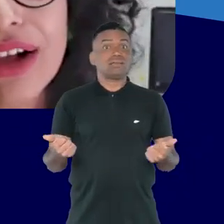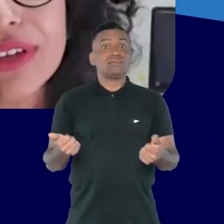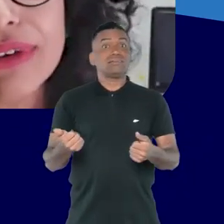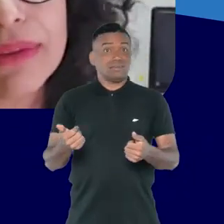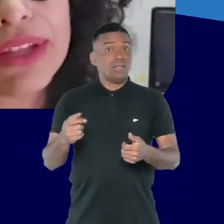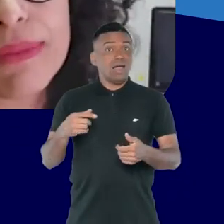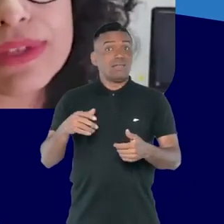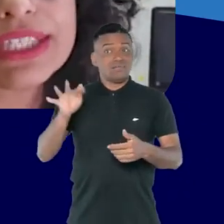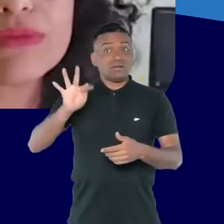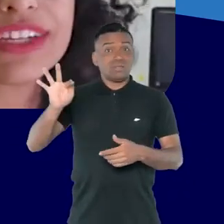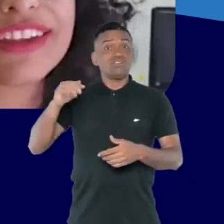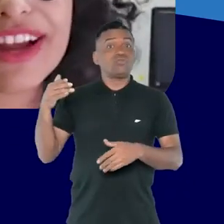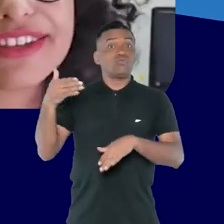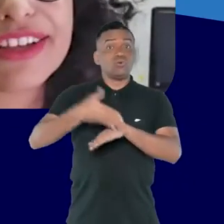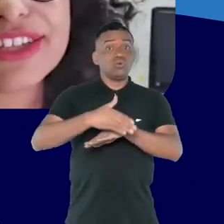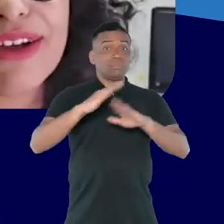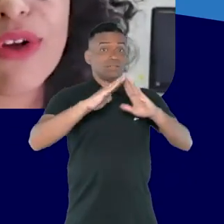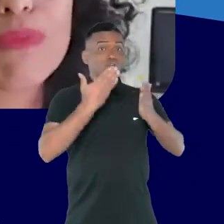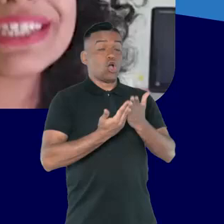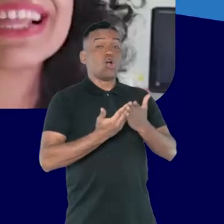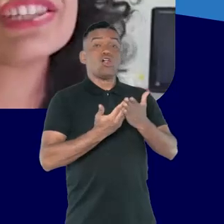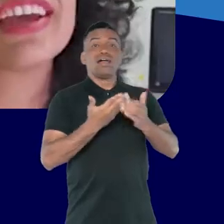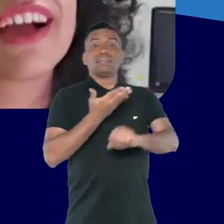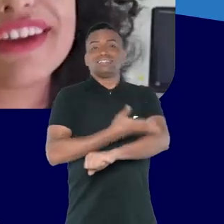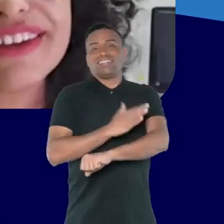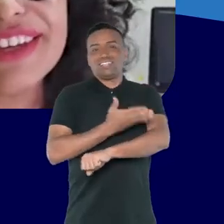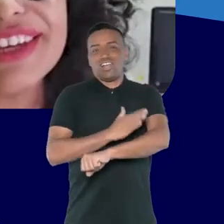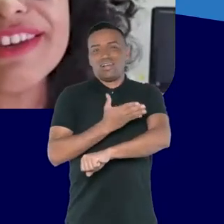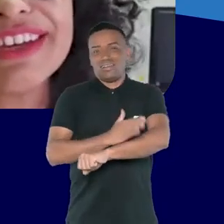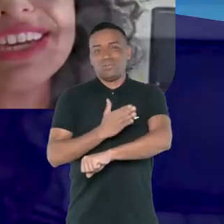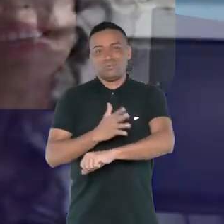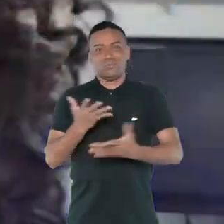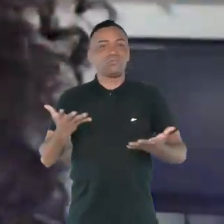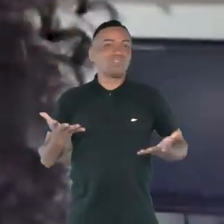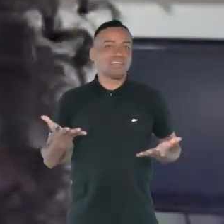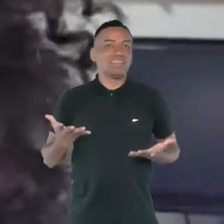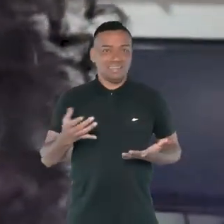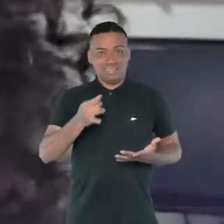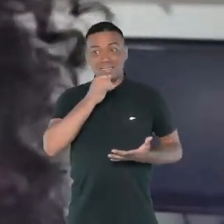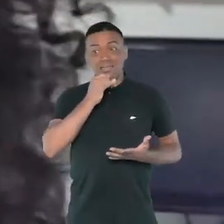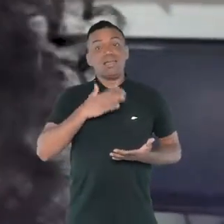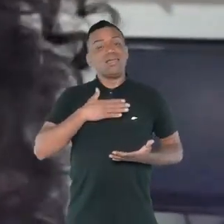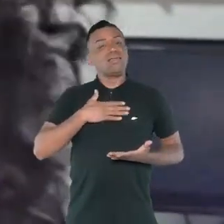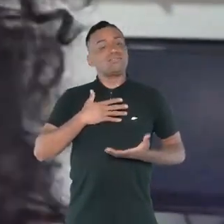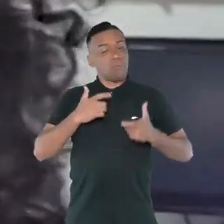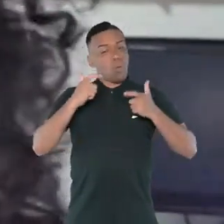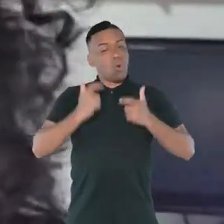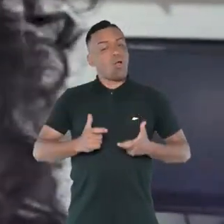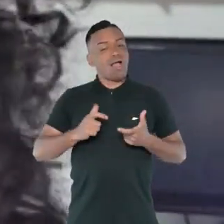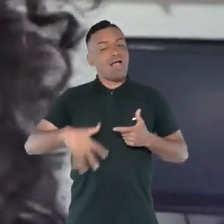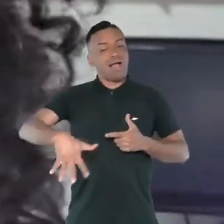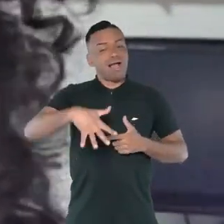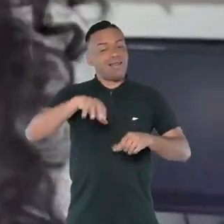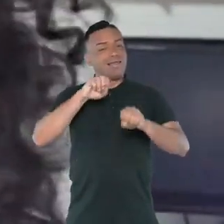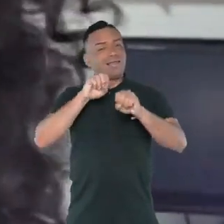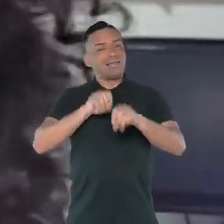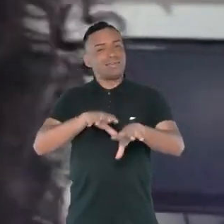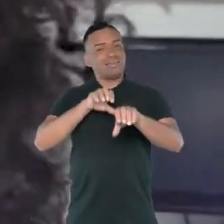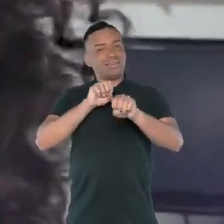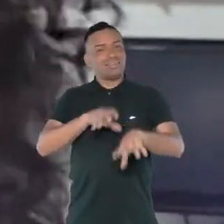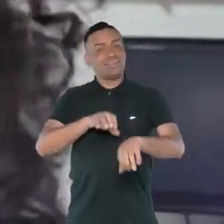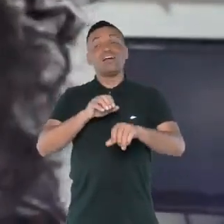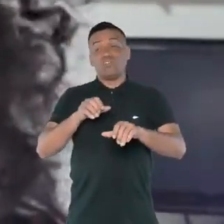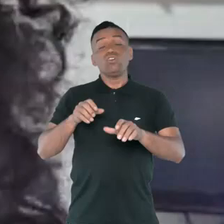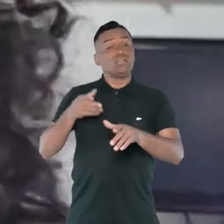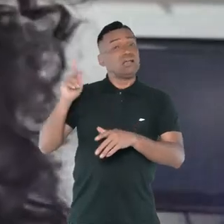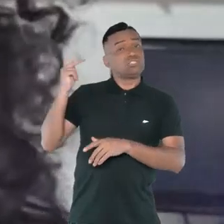sala de aula, eu lembro da emoção de entrar em sala de aula como estagiária e falar, esse é o meu ambiente, assim, é o meu ambiente, esse